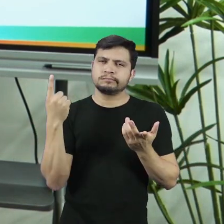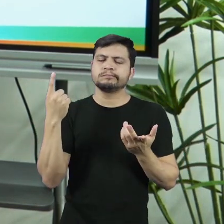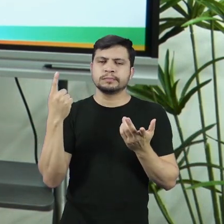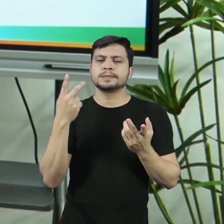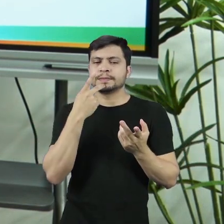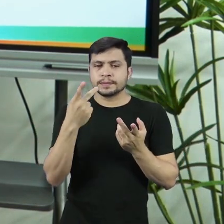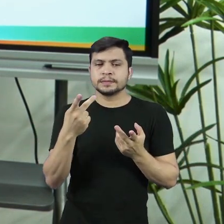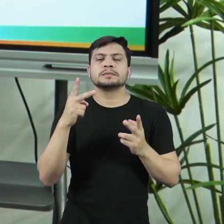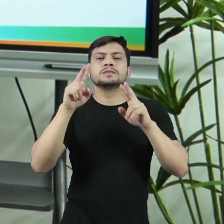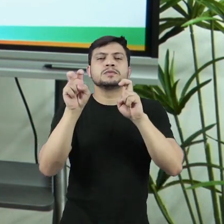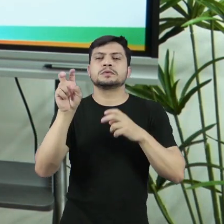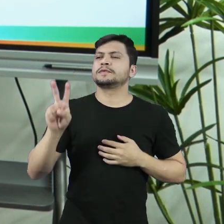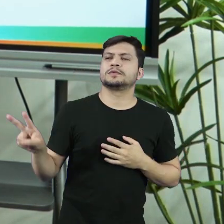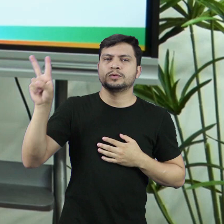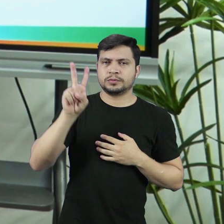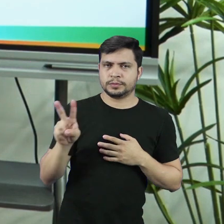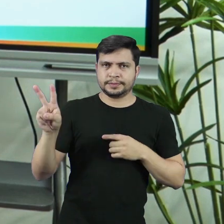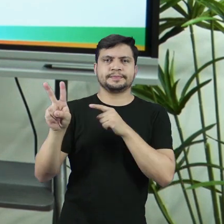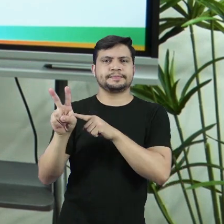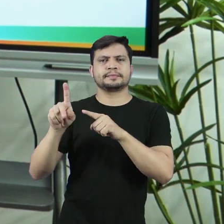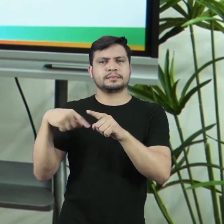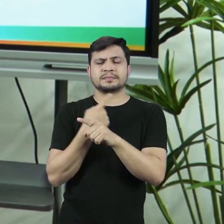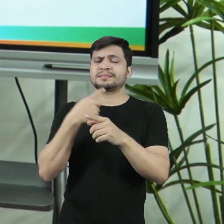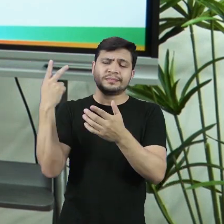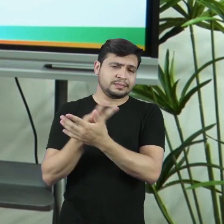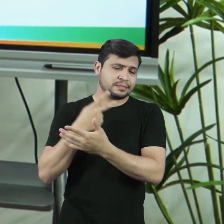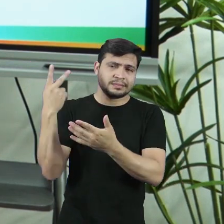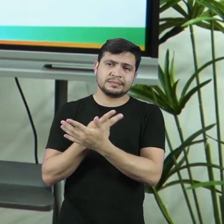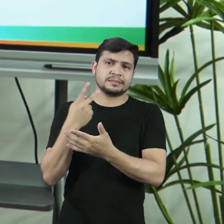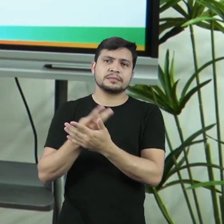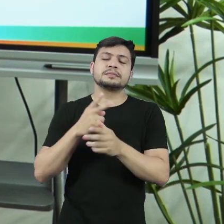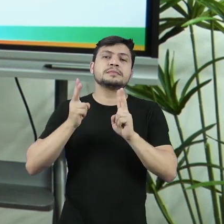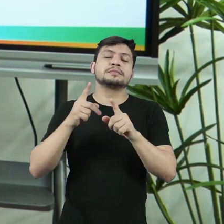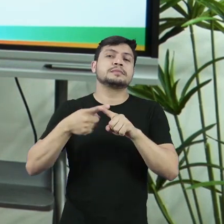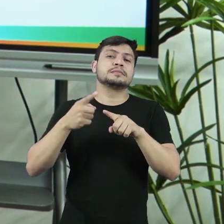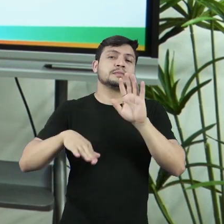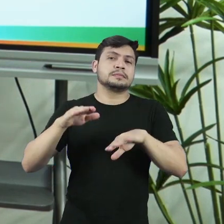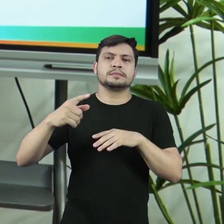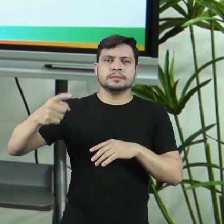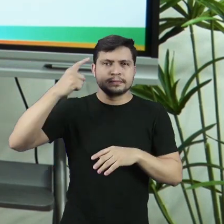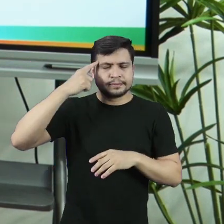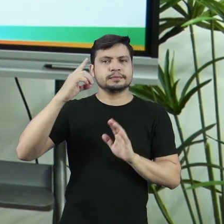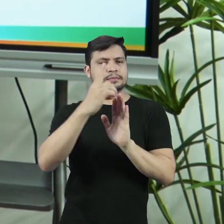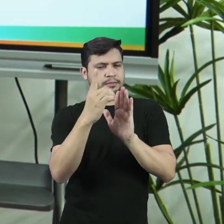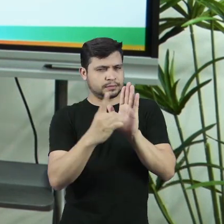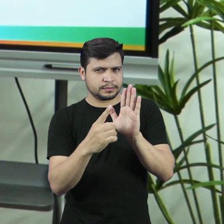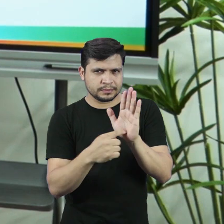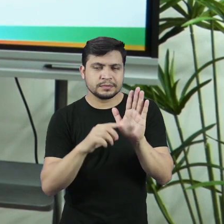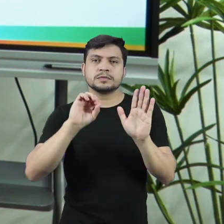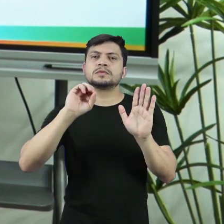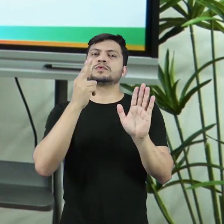às questões de vestibulares, o que a gente sempre cai nas questões de vestibulares, é pensar alguns decretos, alguns